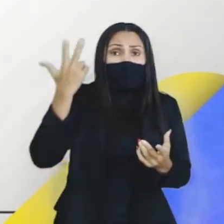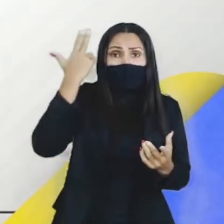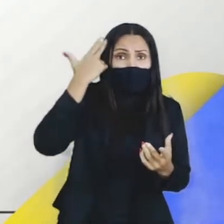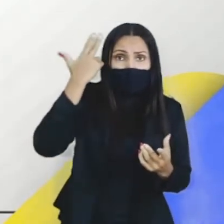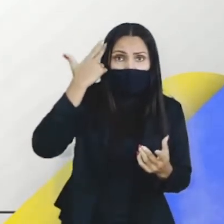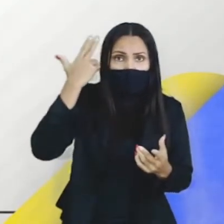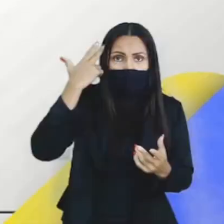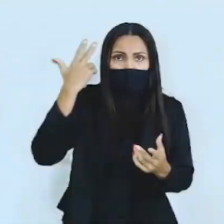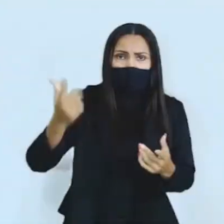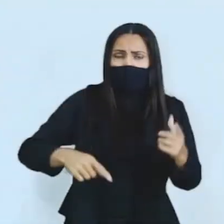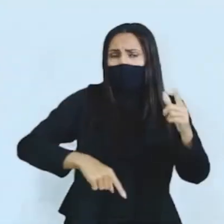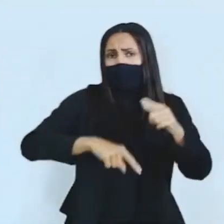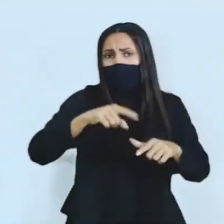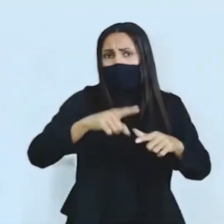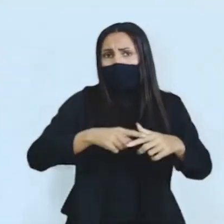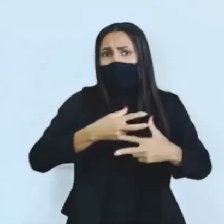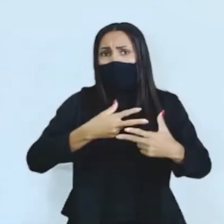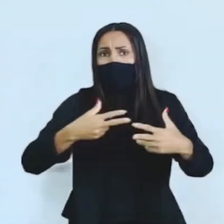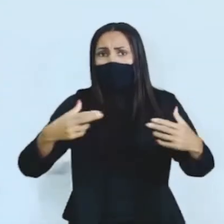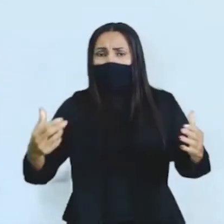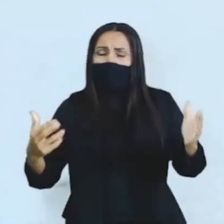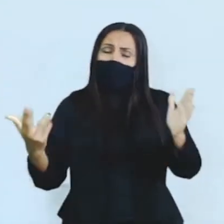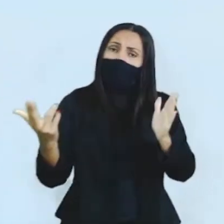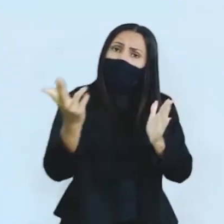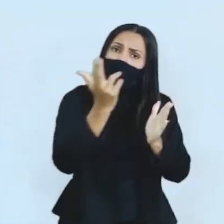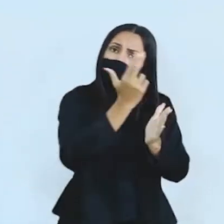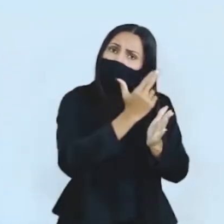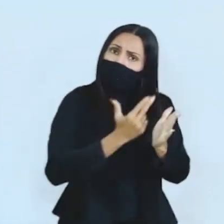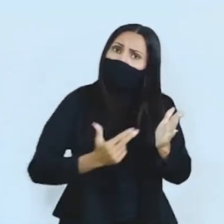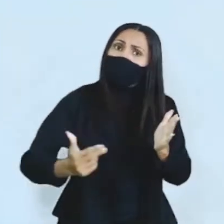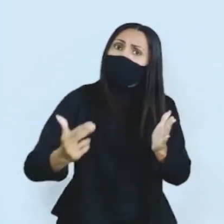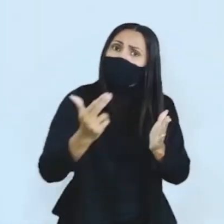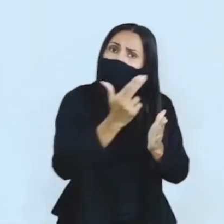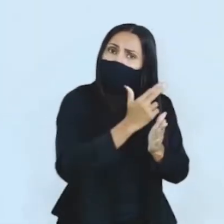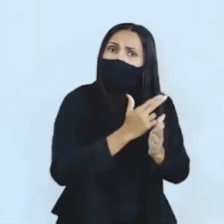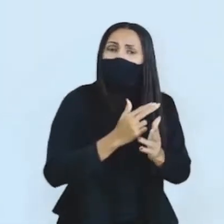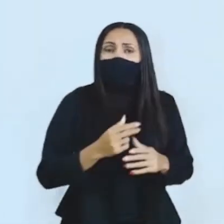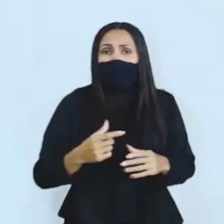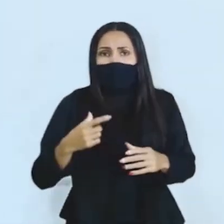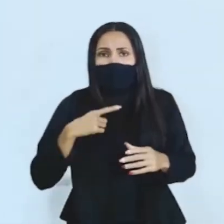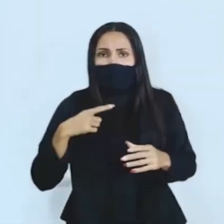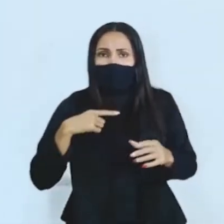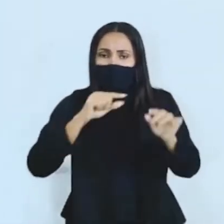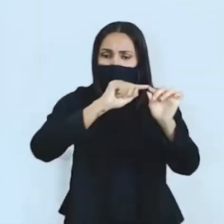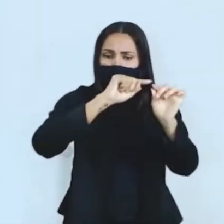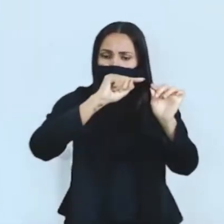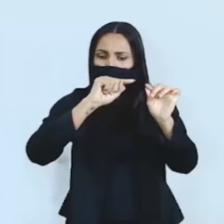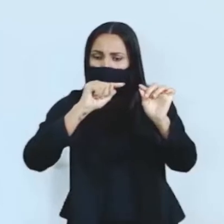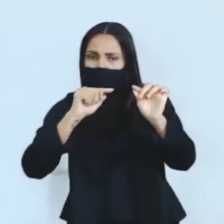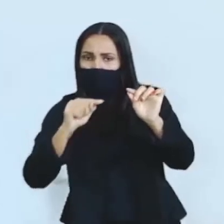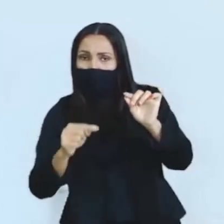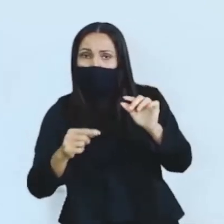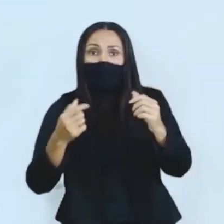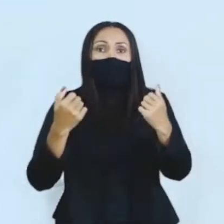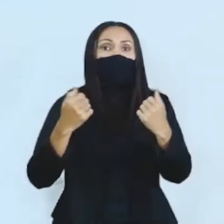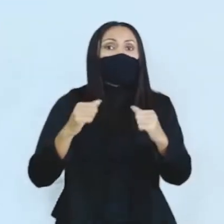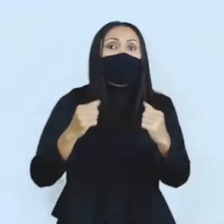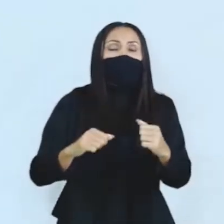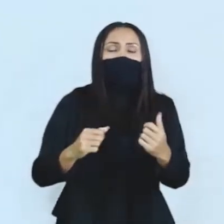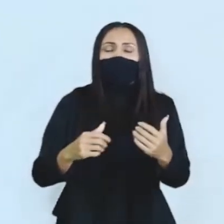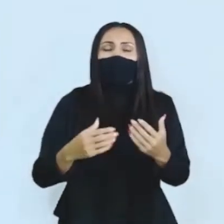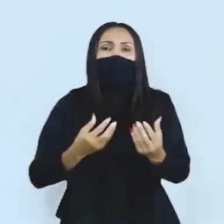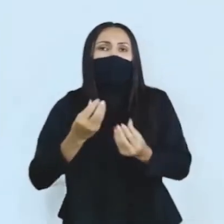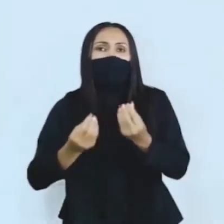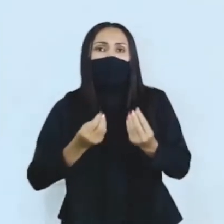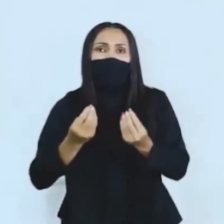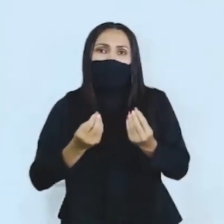normalmente muitos objetos no campo do design eles têm curvas, então você precisa saber como é que você vai